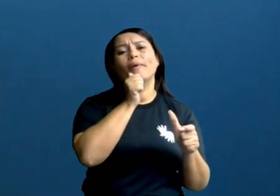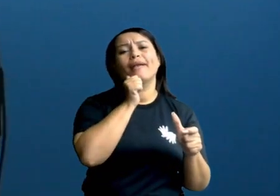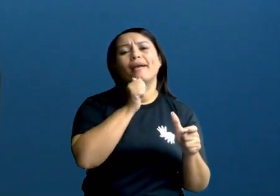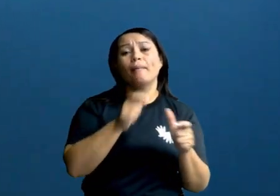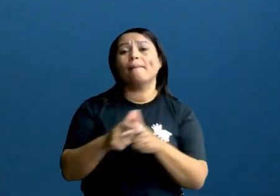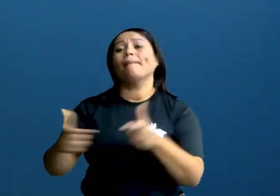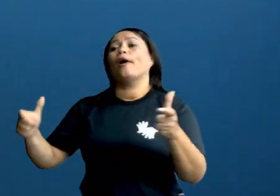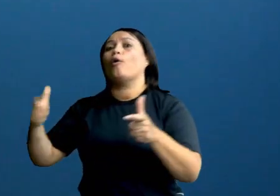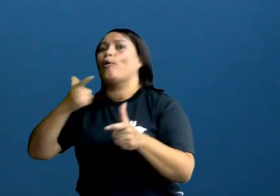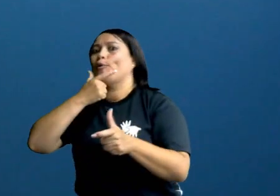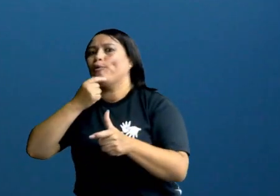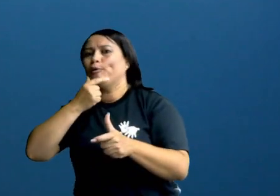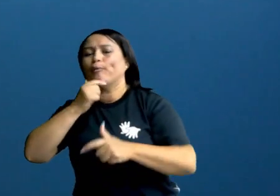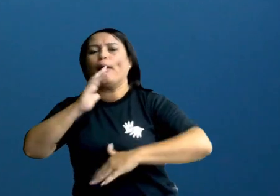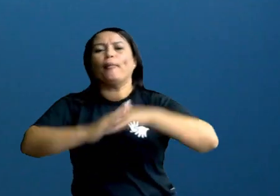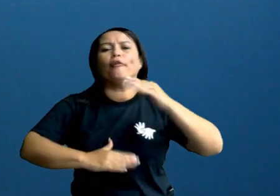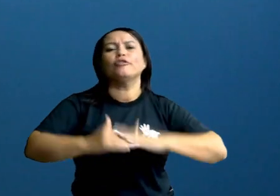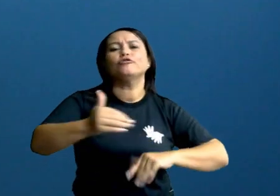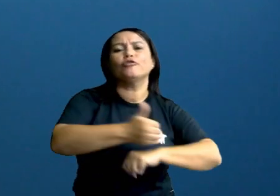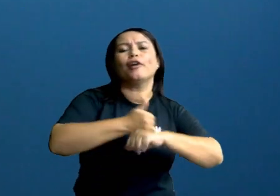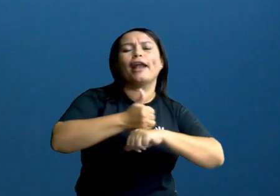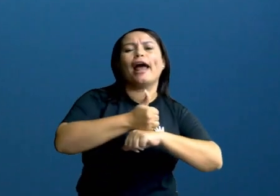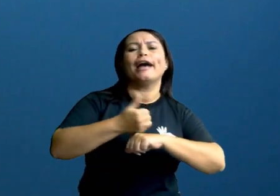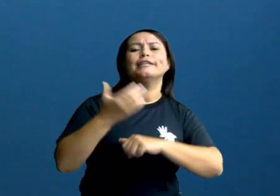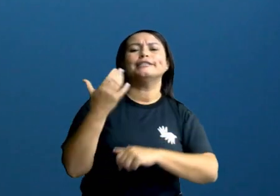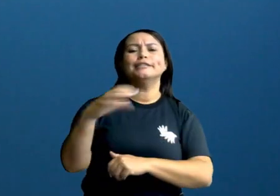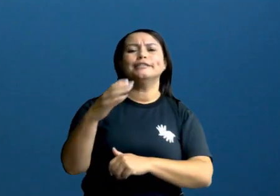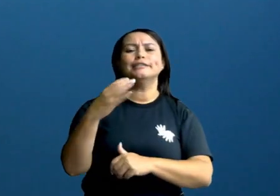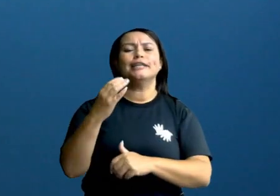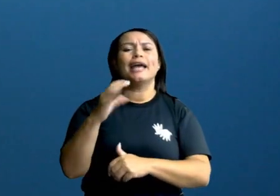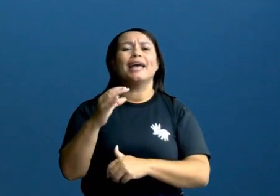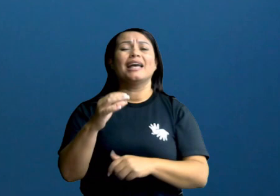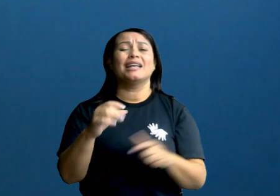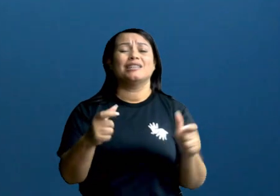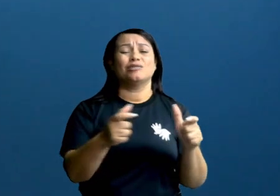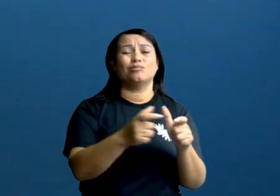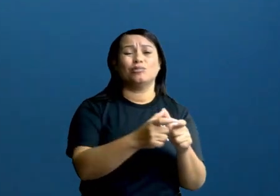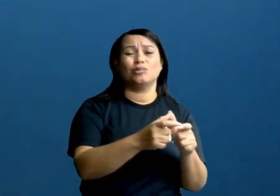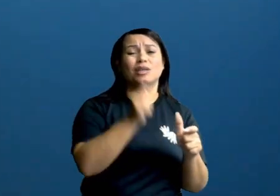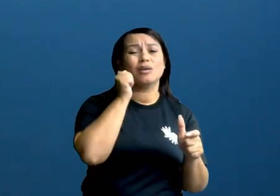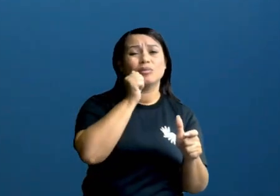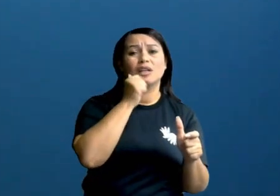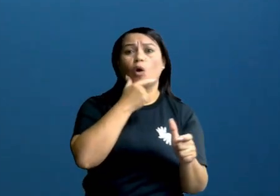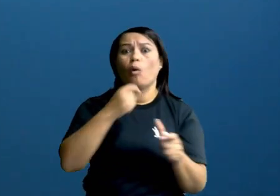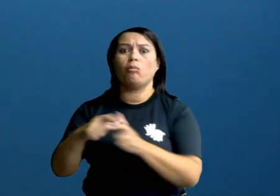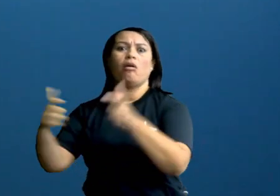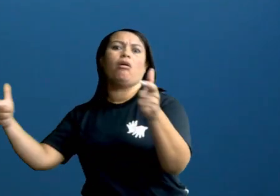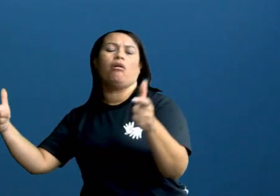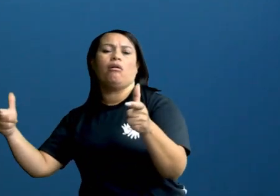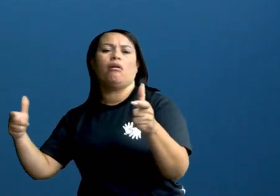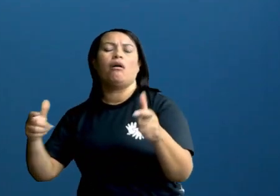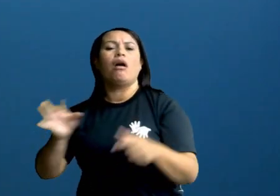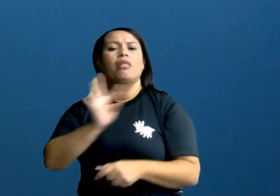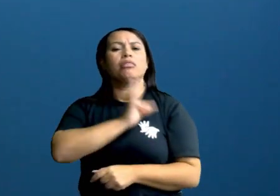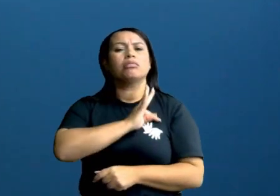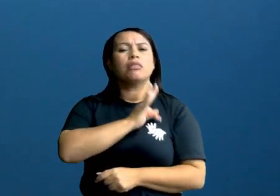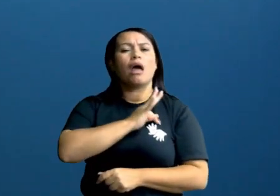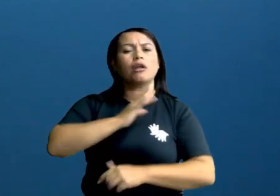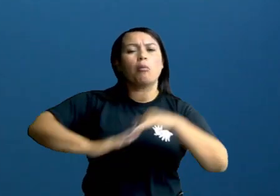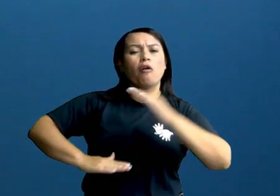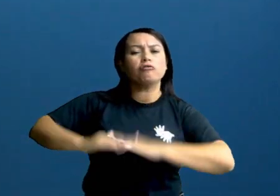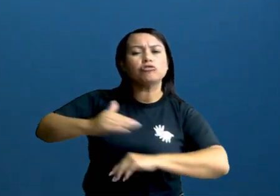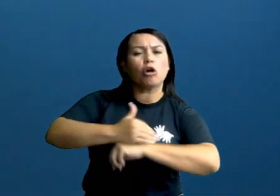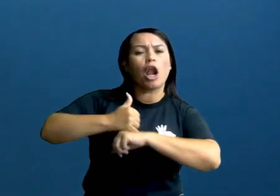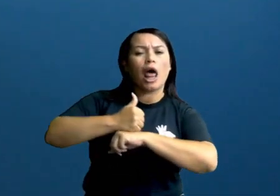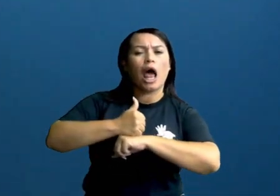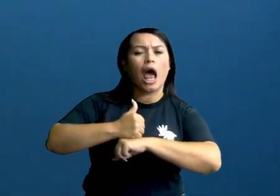homens. Profissionais de ciências e intelectuais, menos mulheres do que homens. Técnicos e profissionais do nível médio, menos